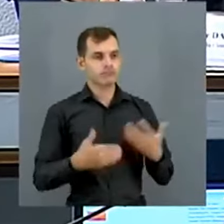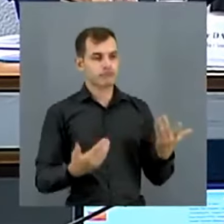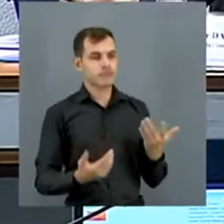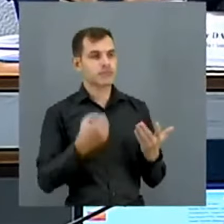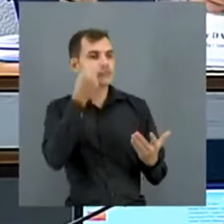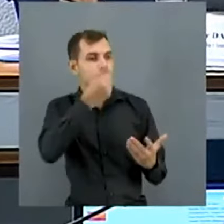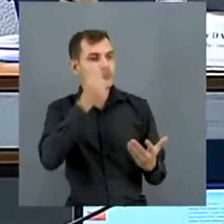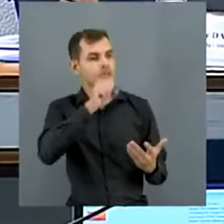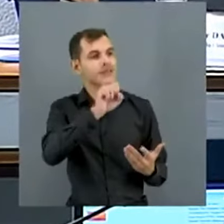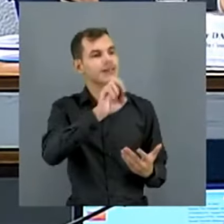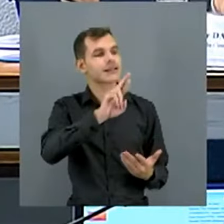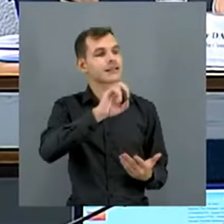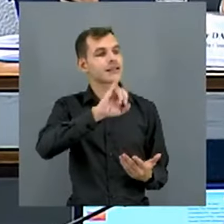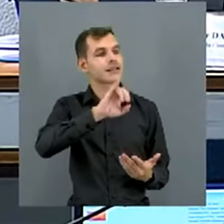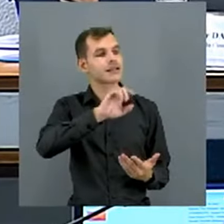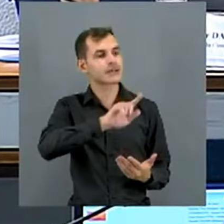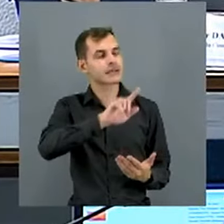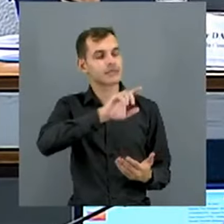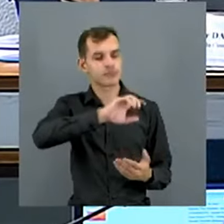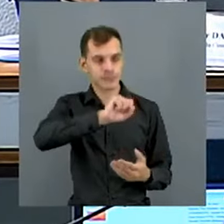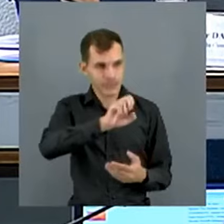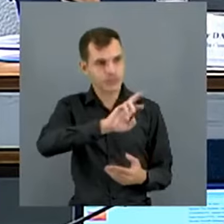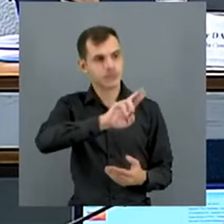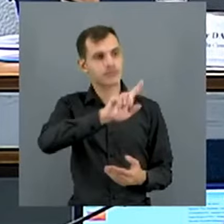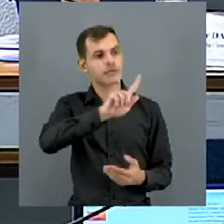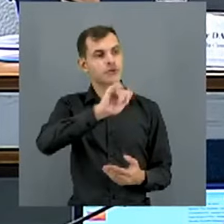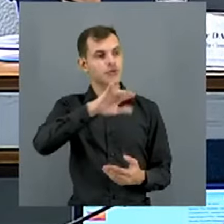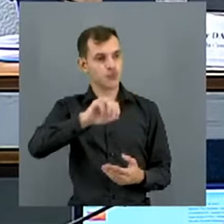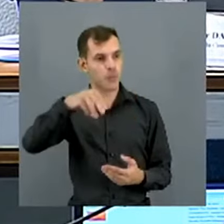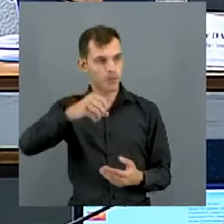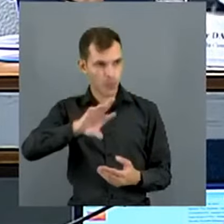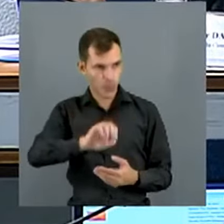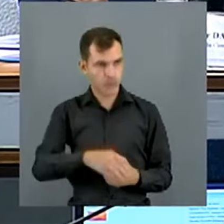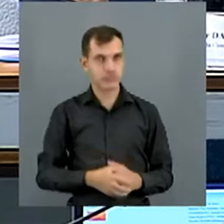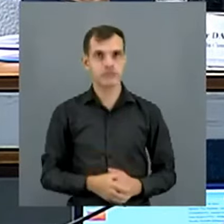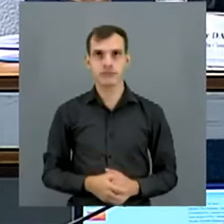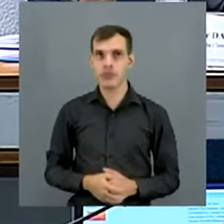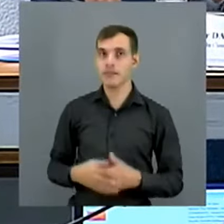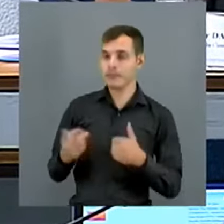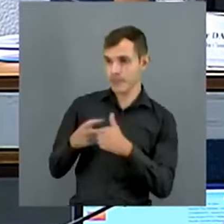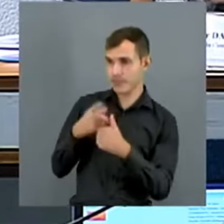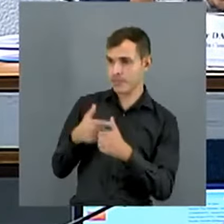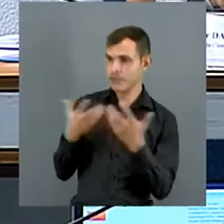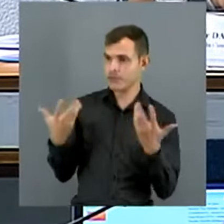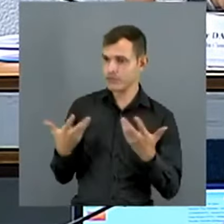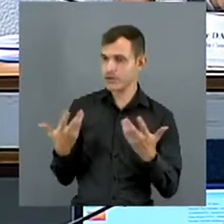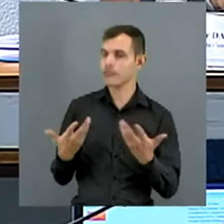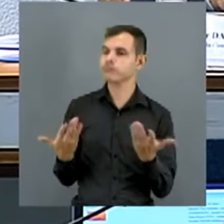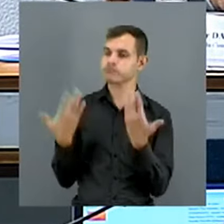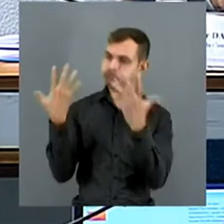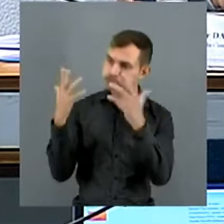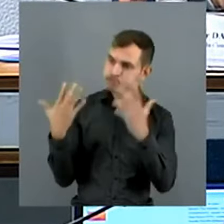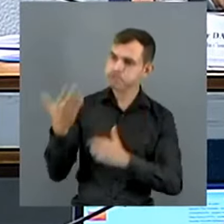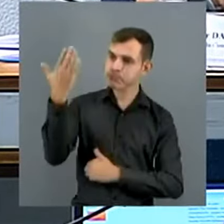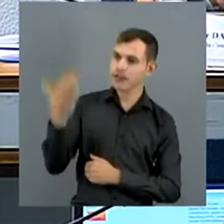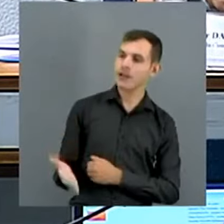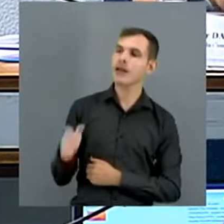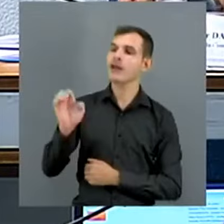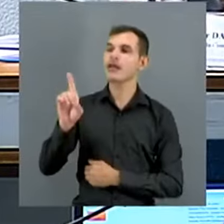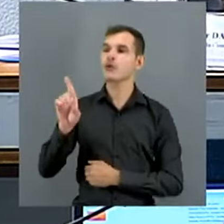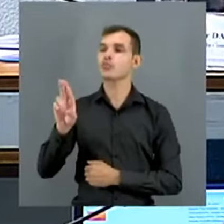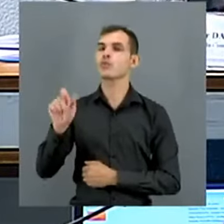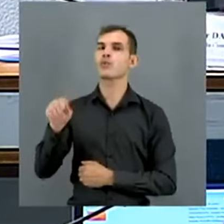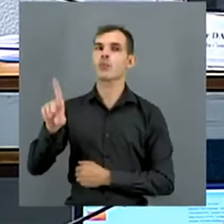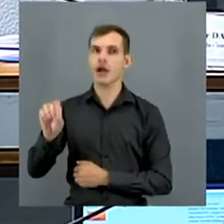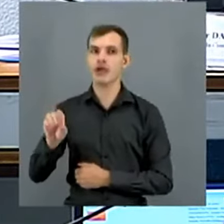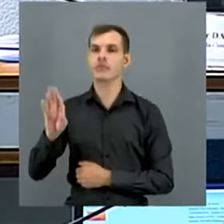do Acre, sobre a reforma tributária. Lembrando que você está acompanhando a reprise do debate que aconteceu ontem na Comissão de Constituição